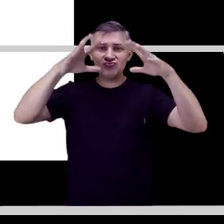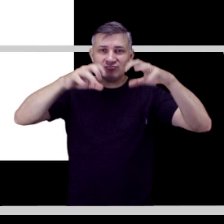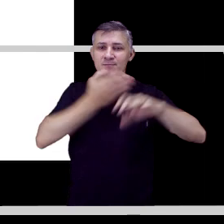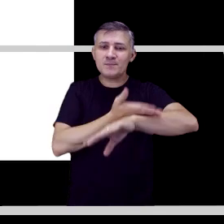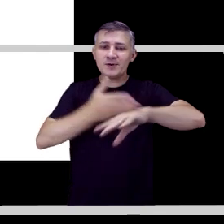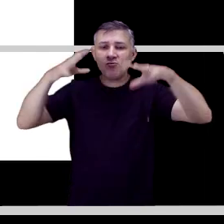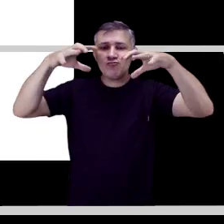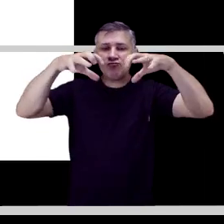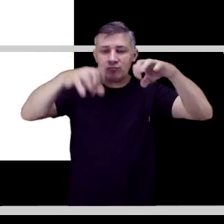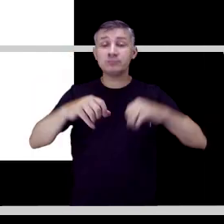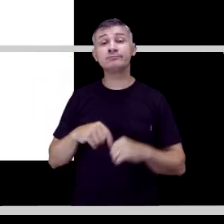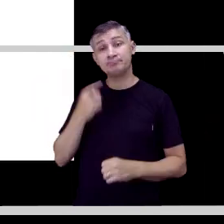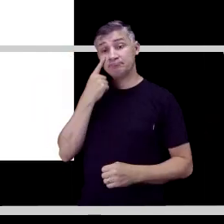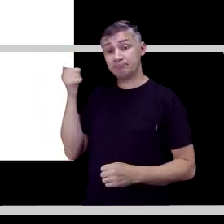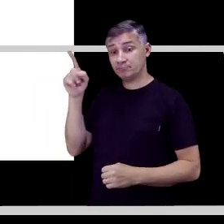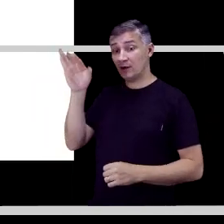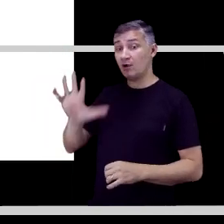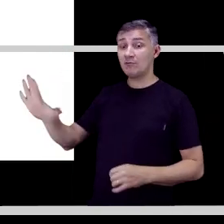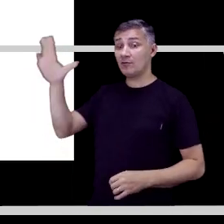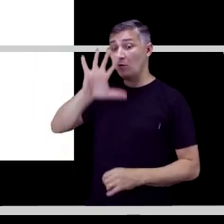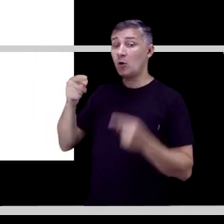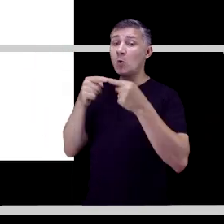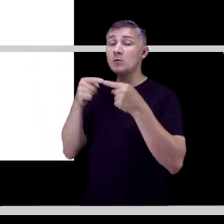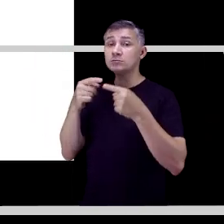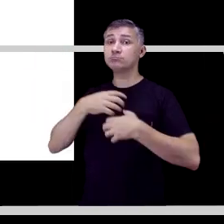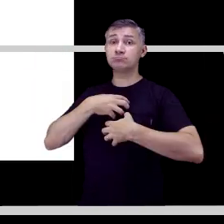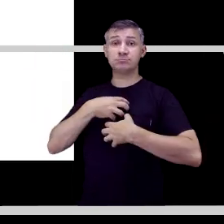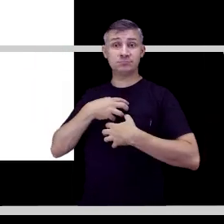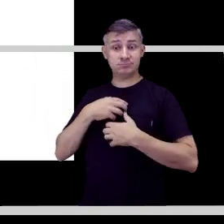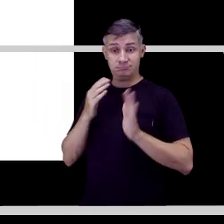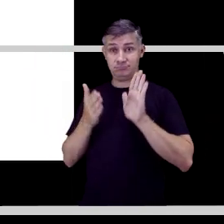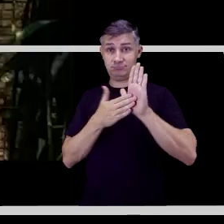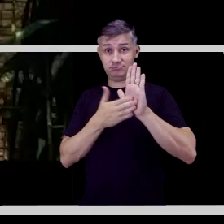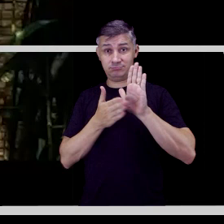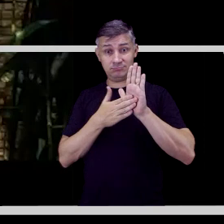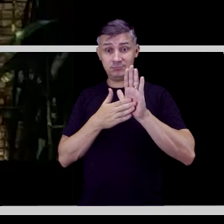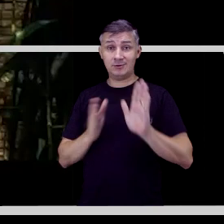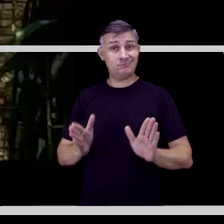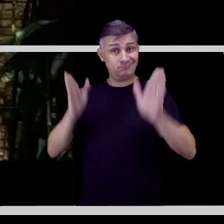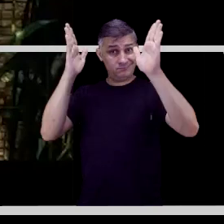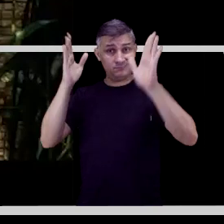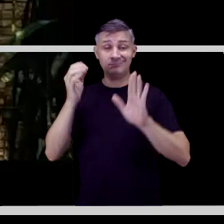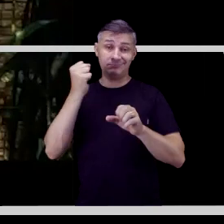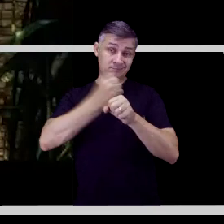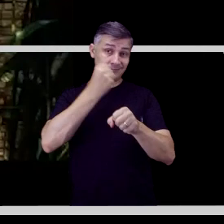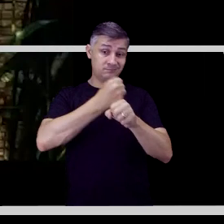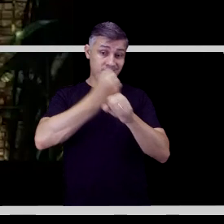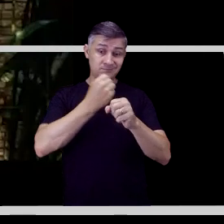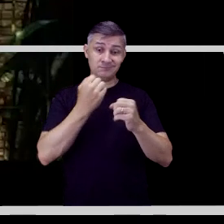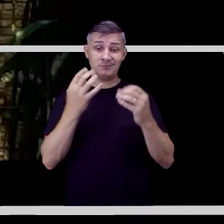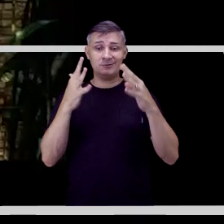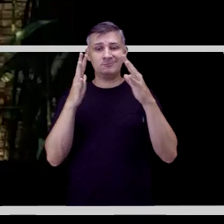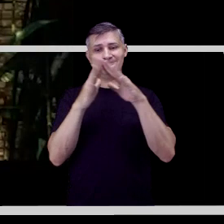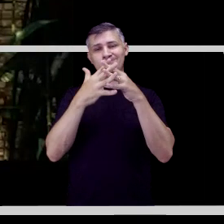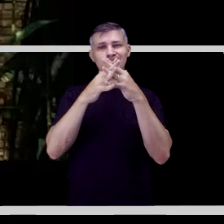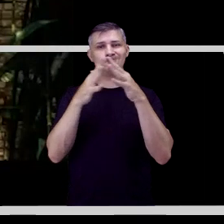mais claramente esse contraste aí do escurecimento das paredes. Né? Enfim, essa